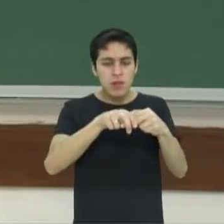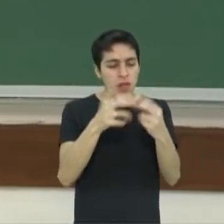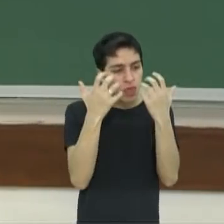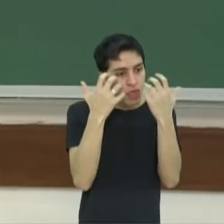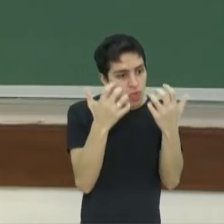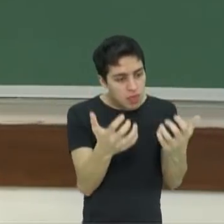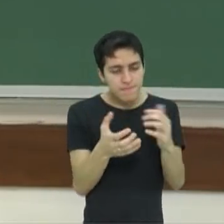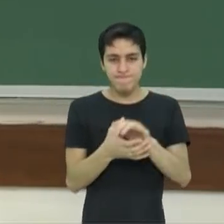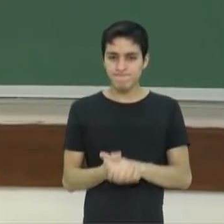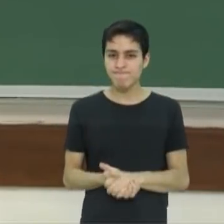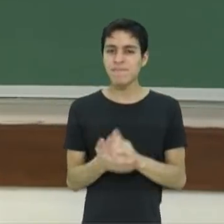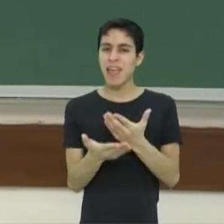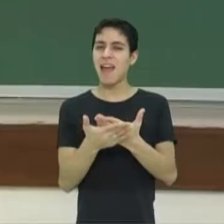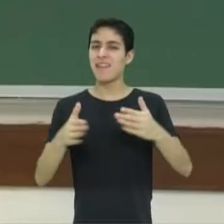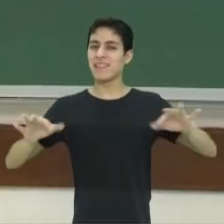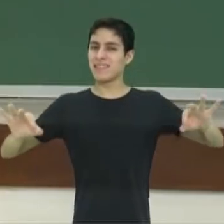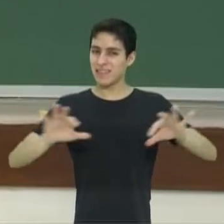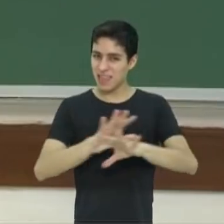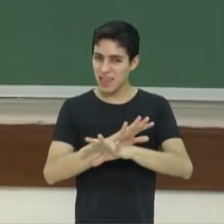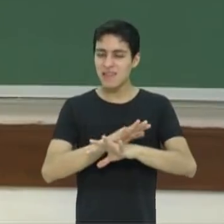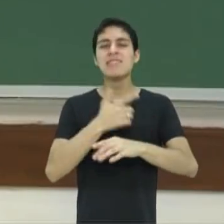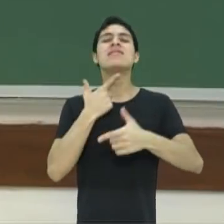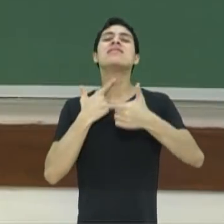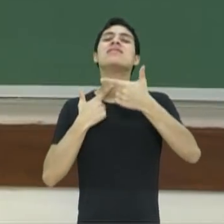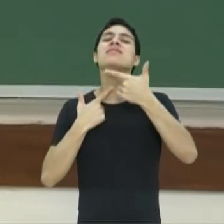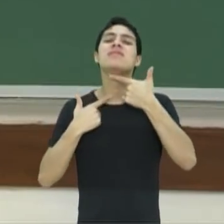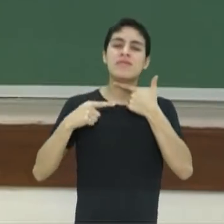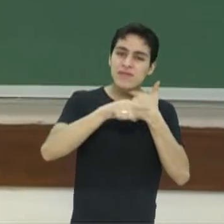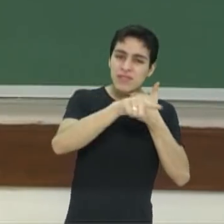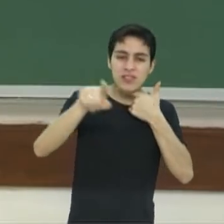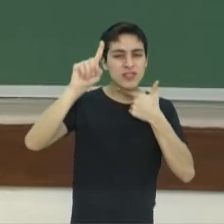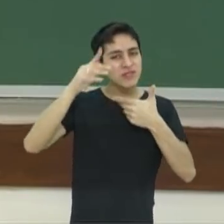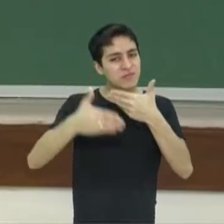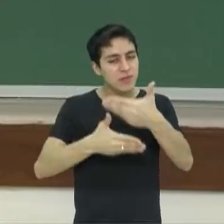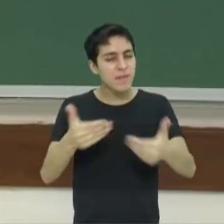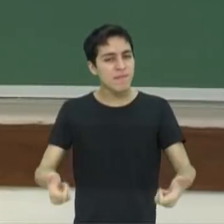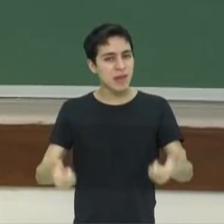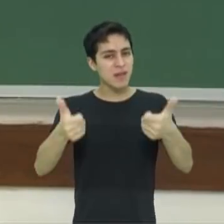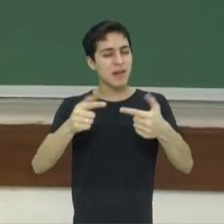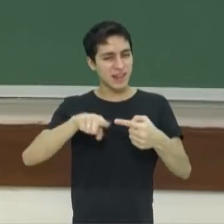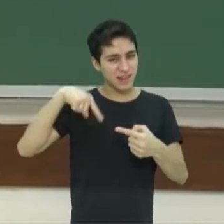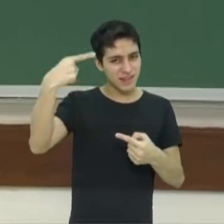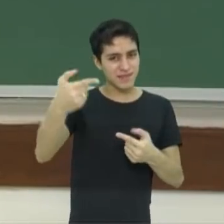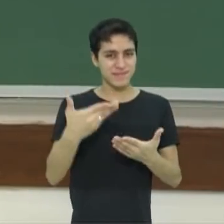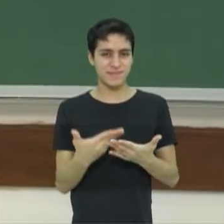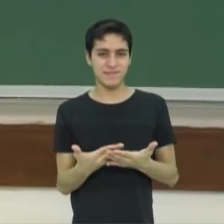ao fim da aula. Desejo a você dias melhores, continue bem e até a próxima.